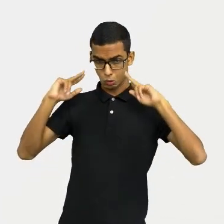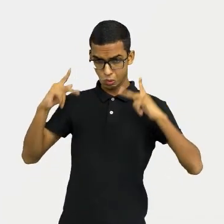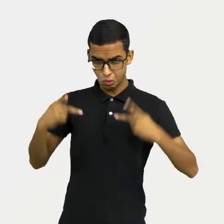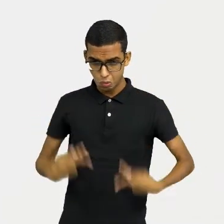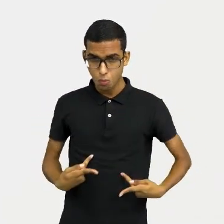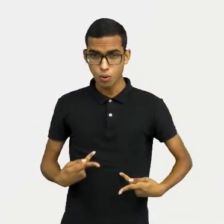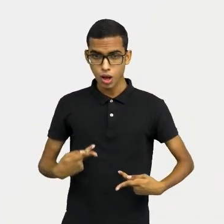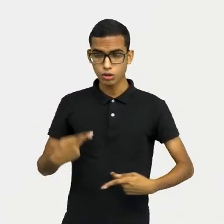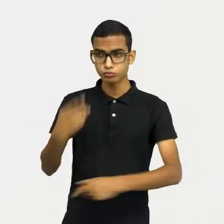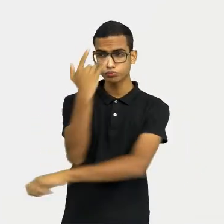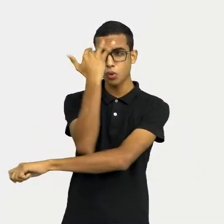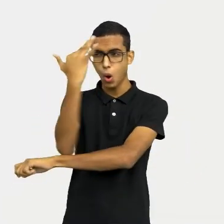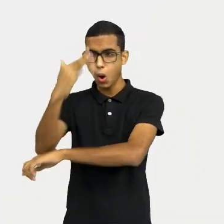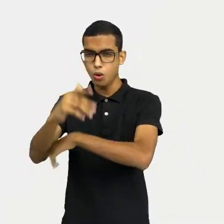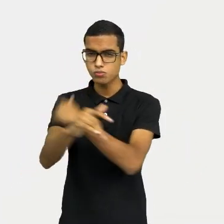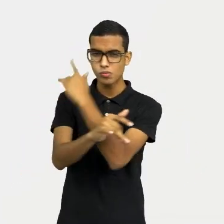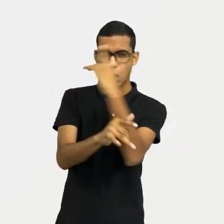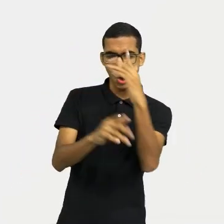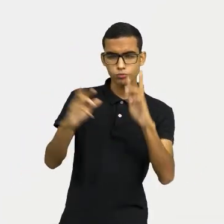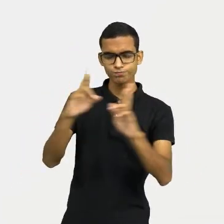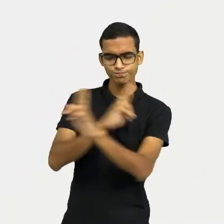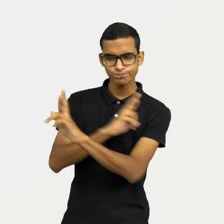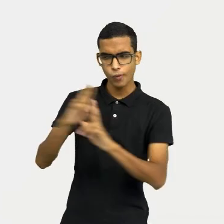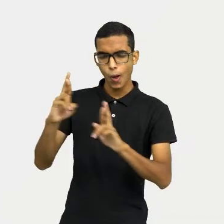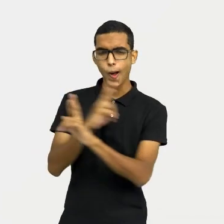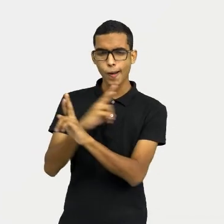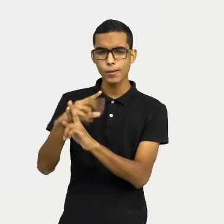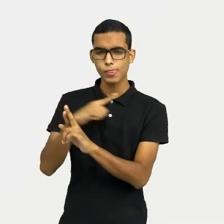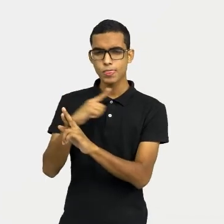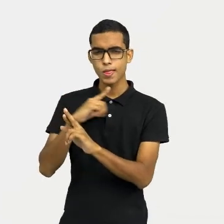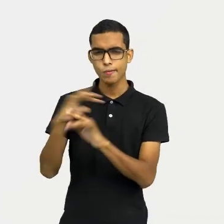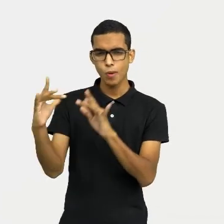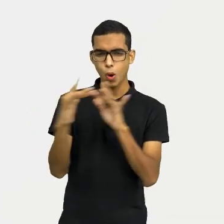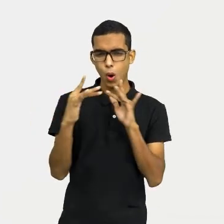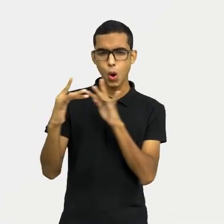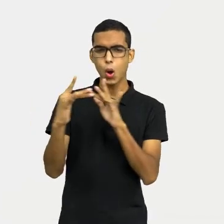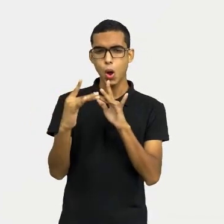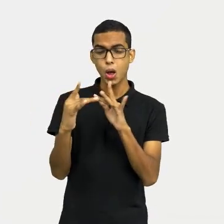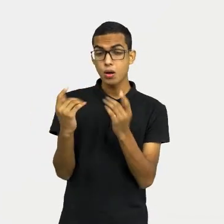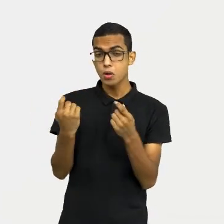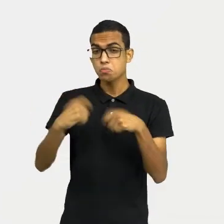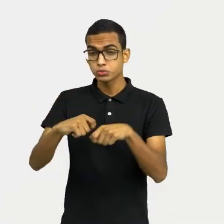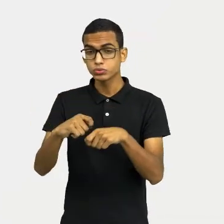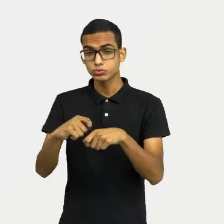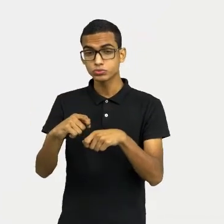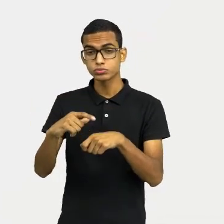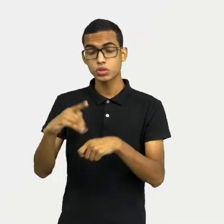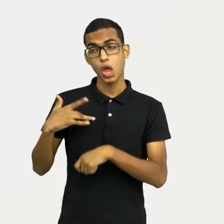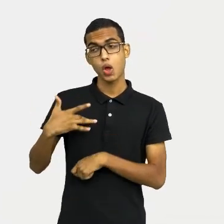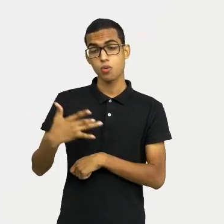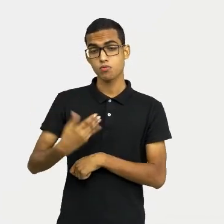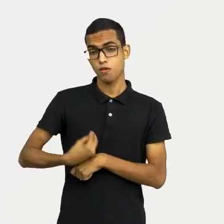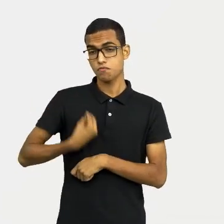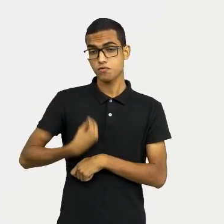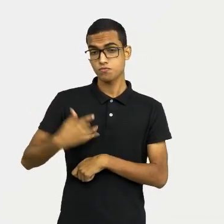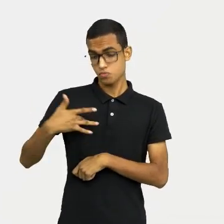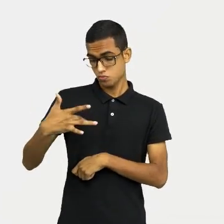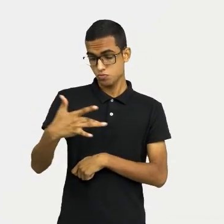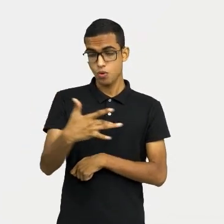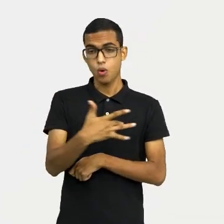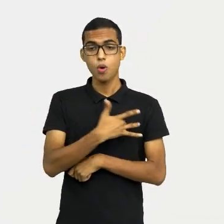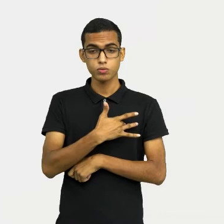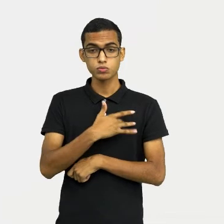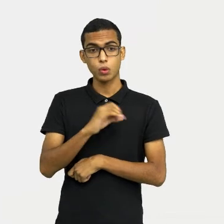nós, seres humanos, estabelecemos com a natureza pode nos levar a uma convivência